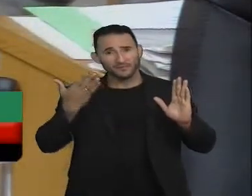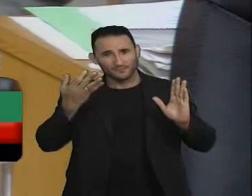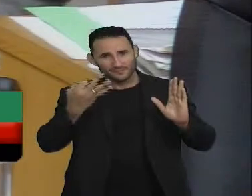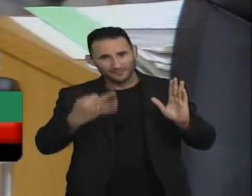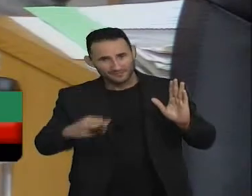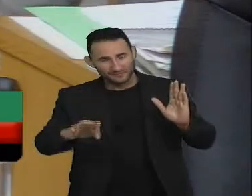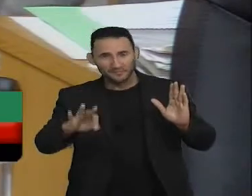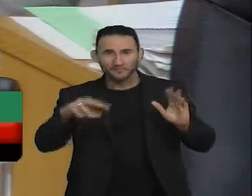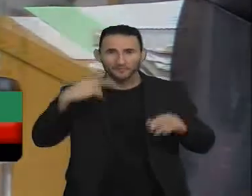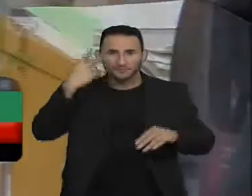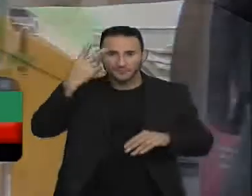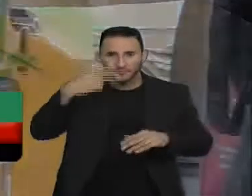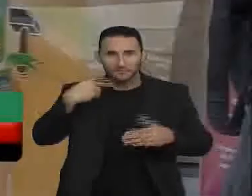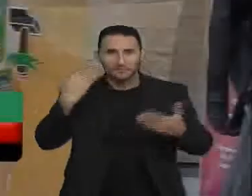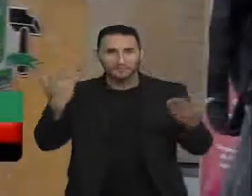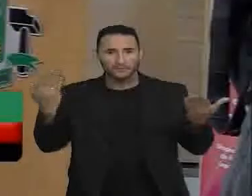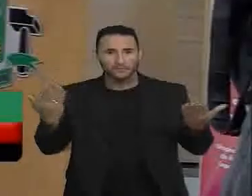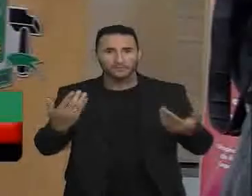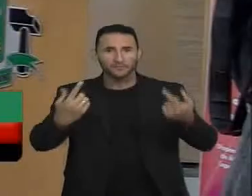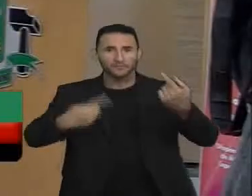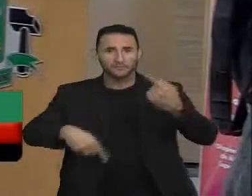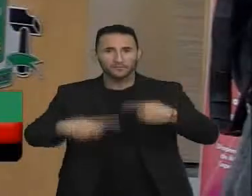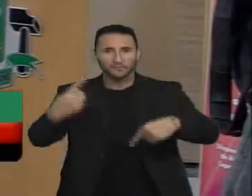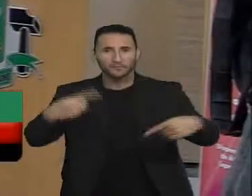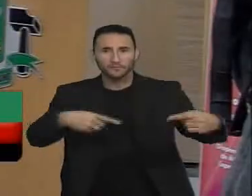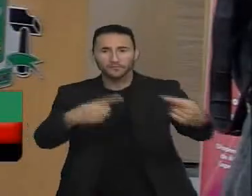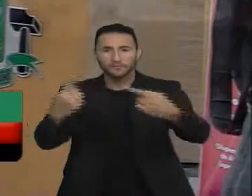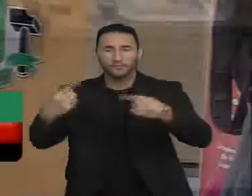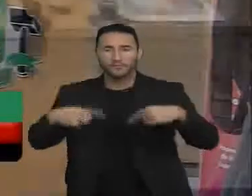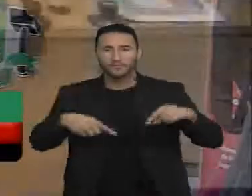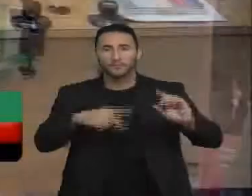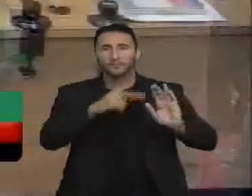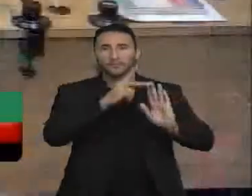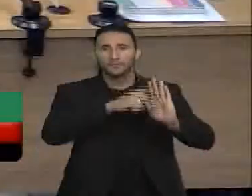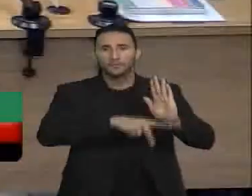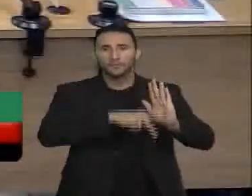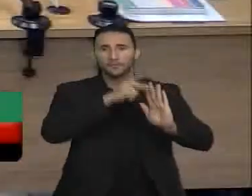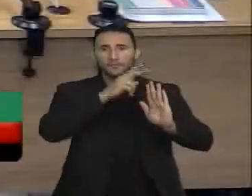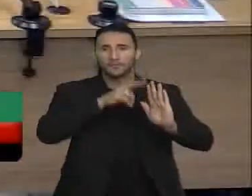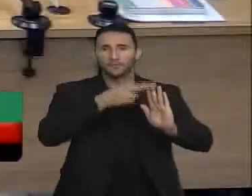está em discussão o projeto de resolução número